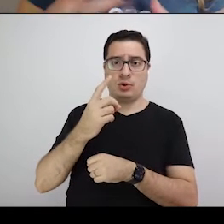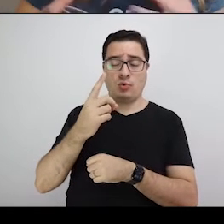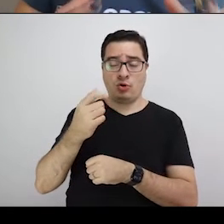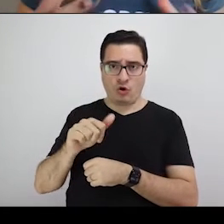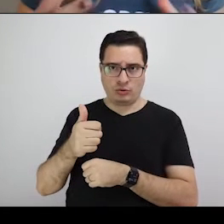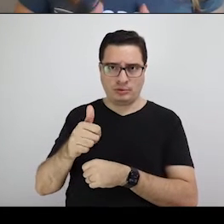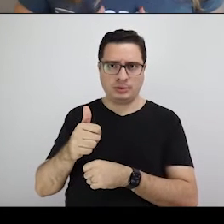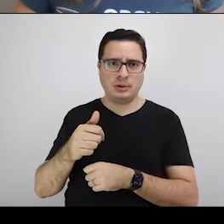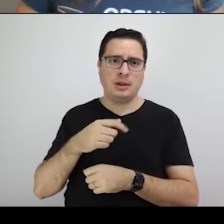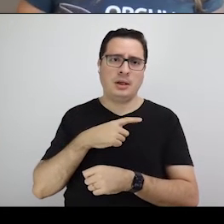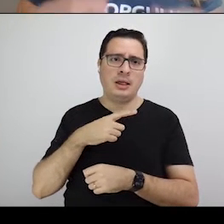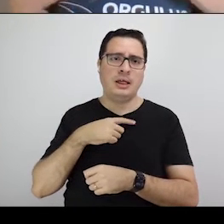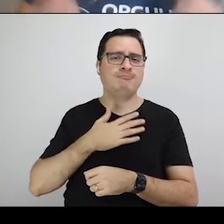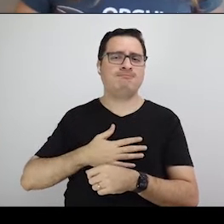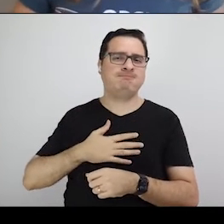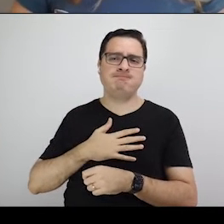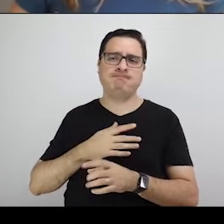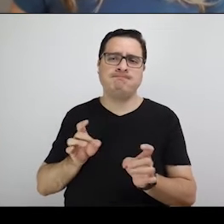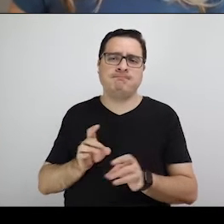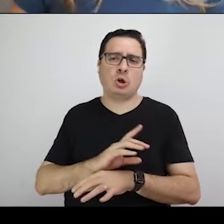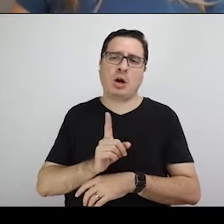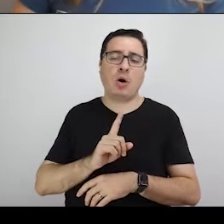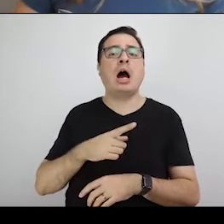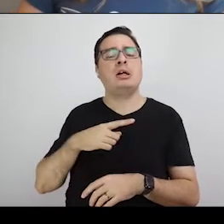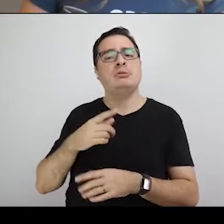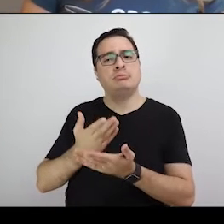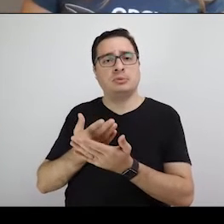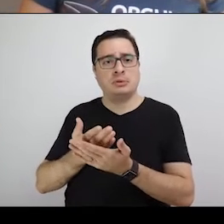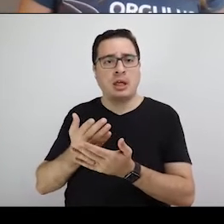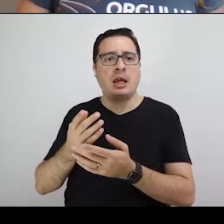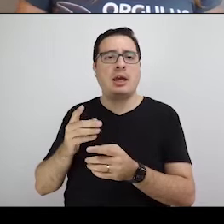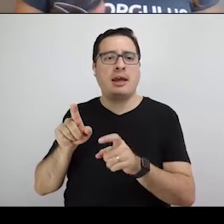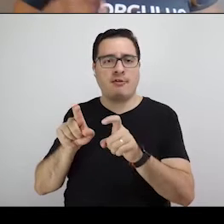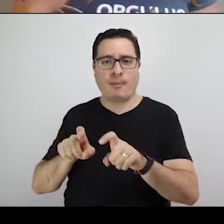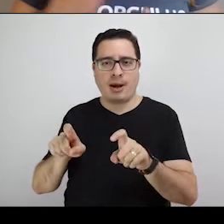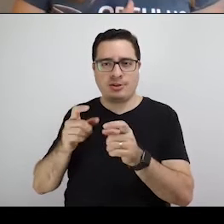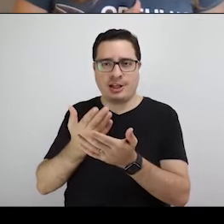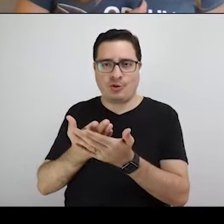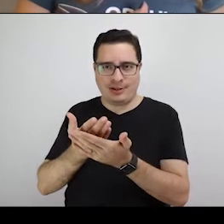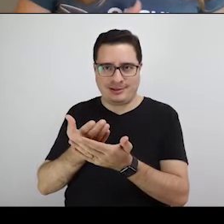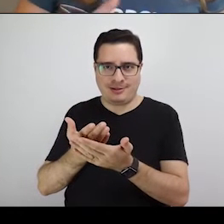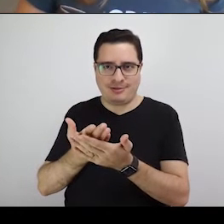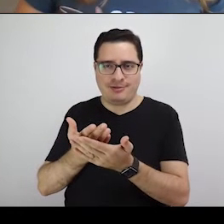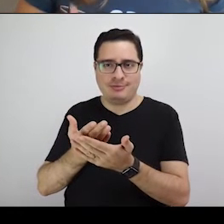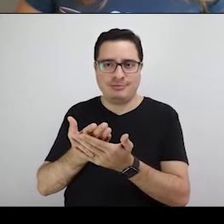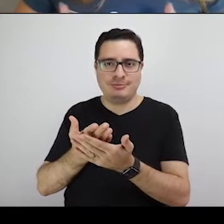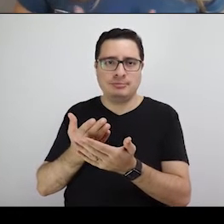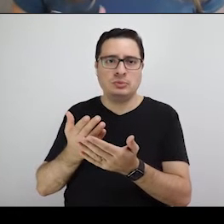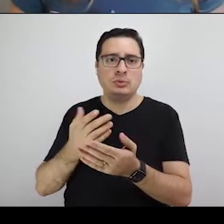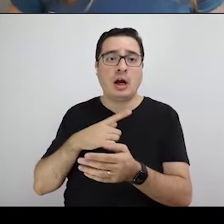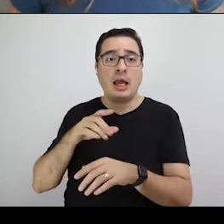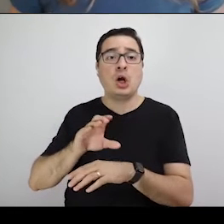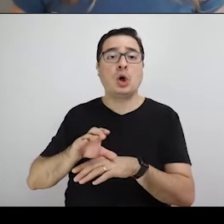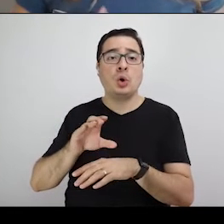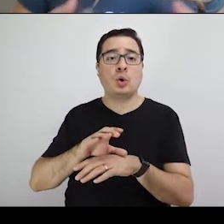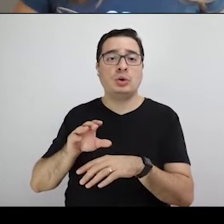não estive ainda satisfeita, né, fiz uma especialização em informática na educação e apliquei um curso web acessível